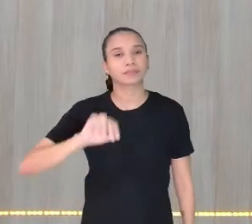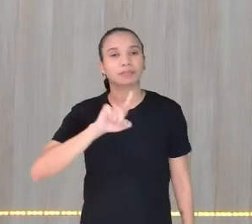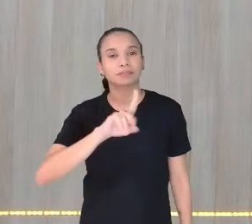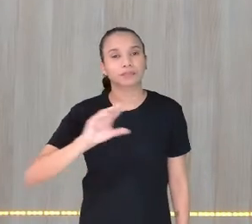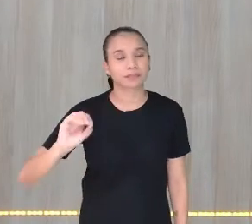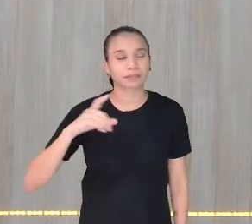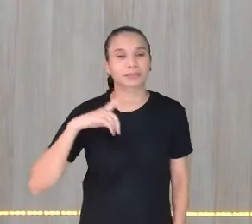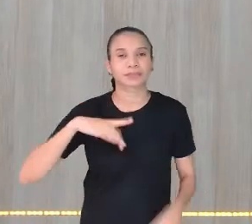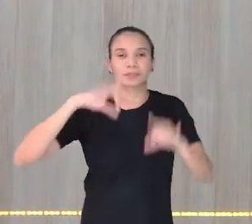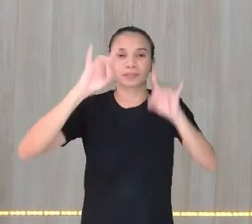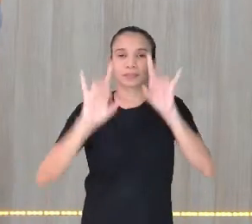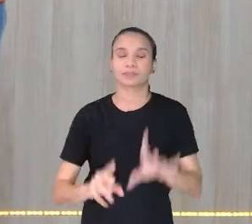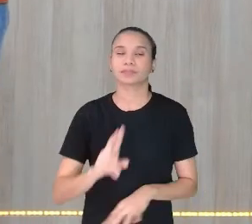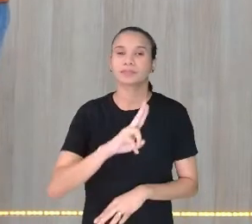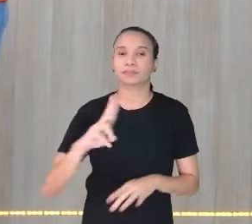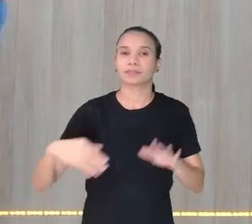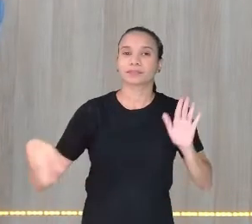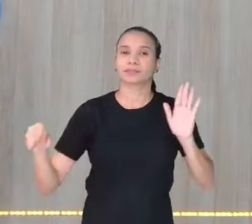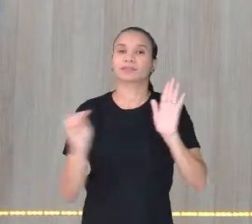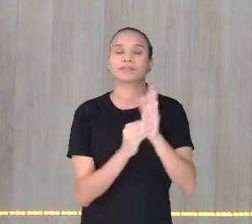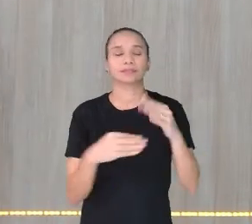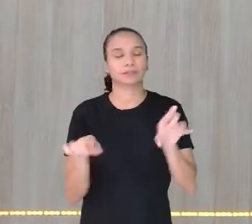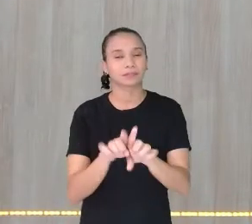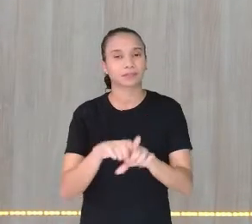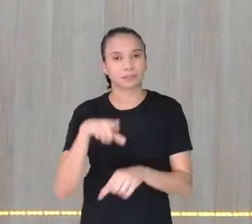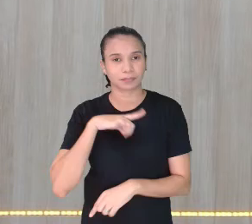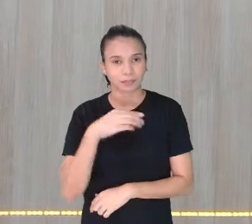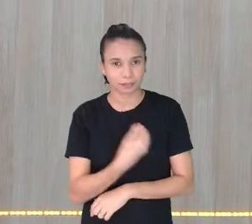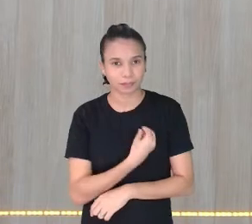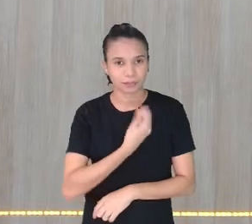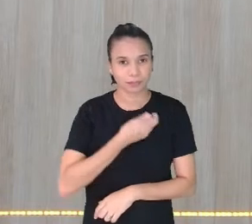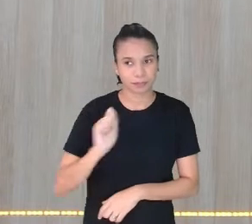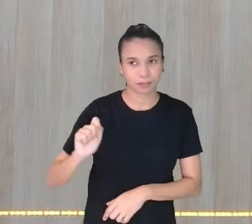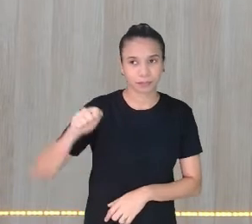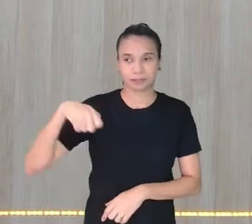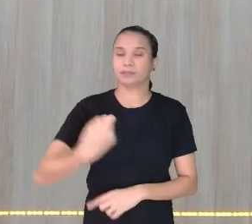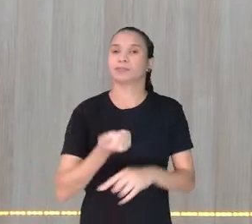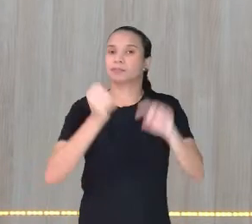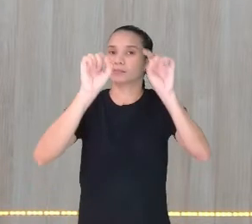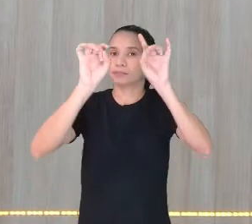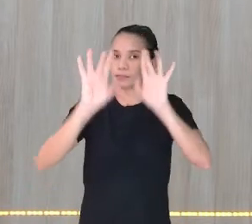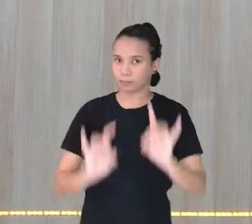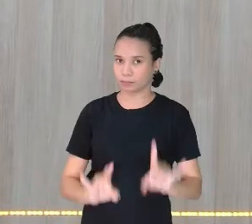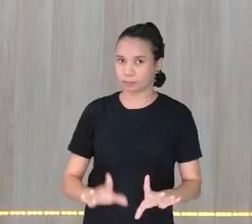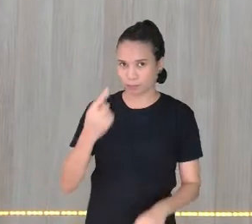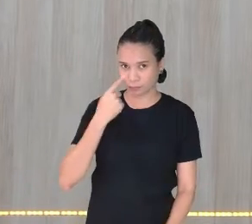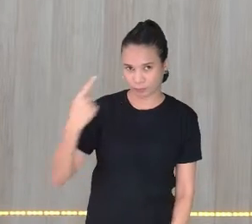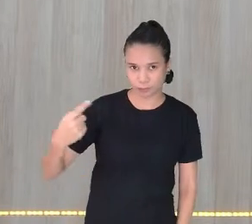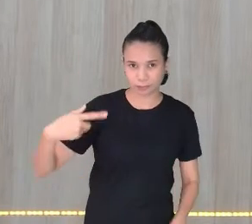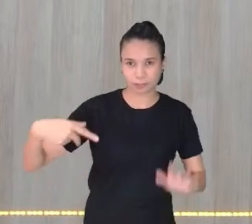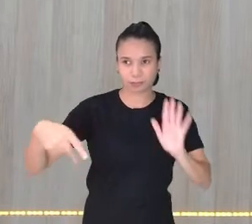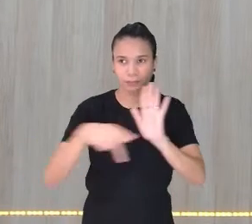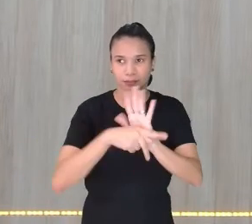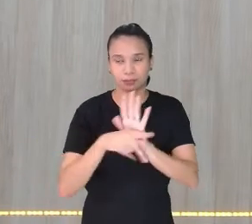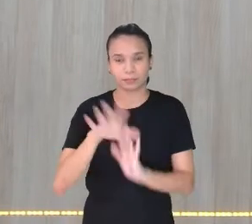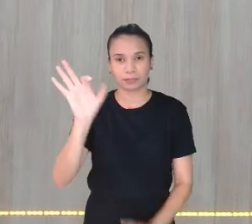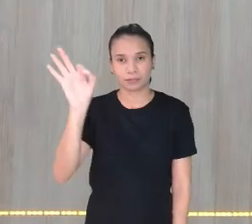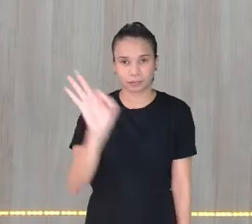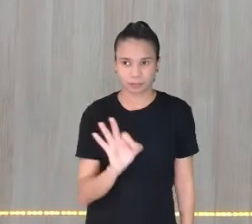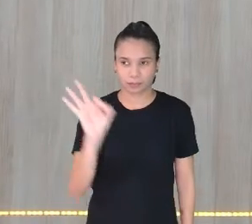recebeu esse nome especial e também recebeu um símbolo especial, certo? Tratando-se aí